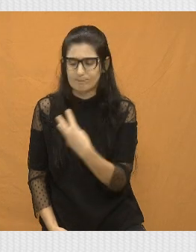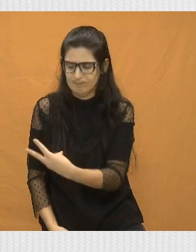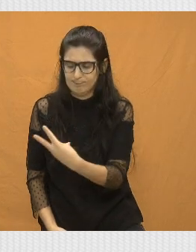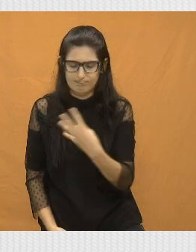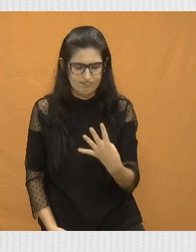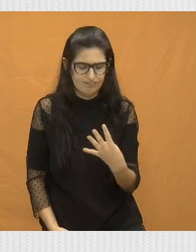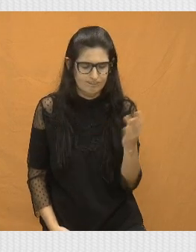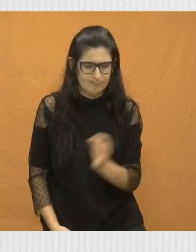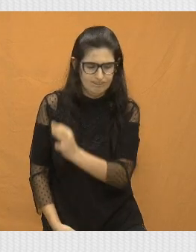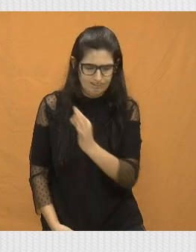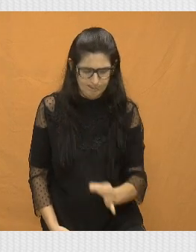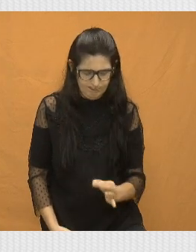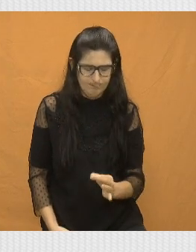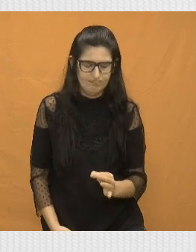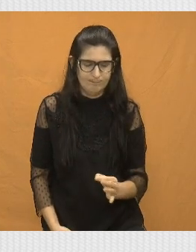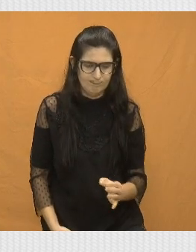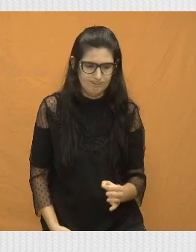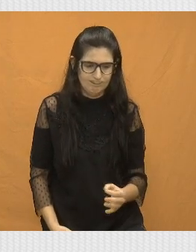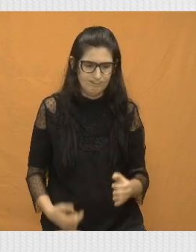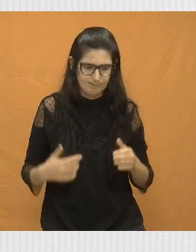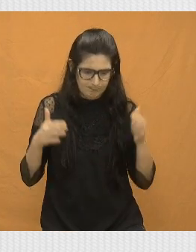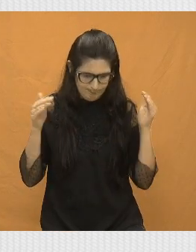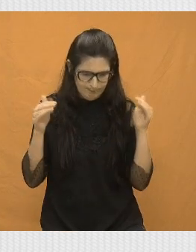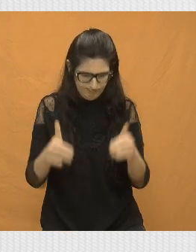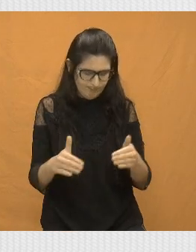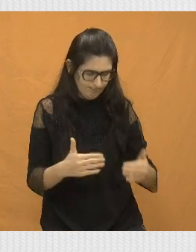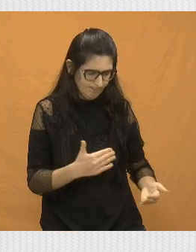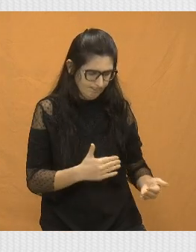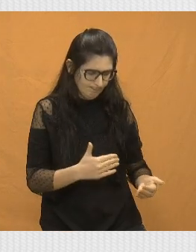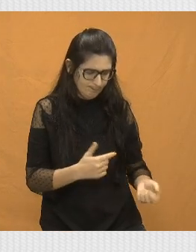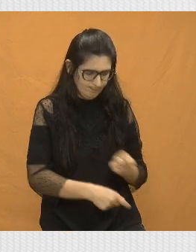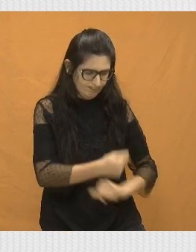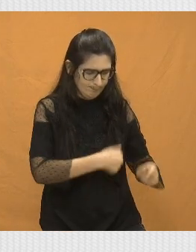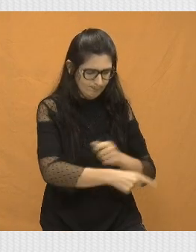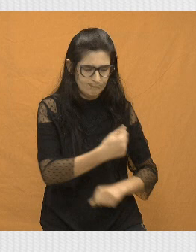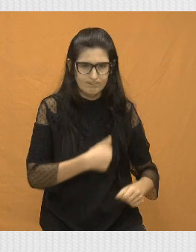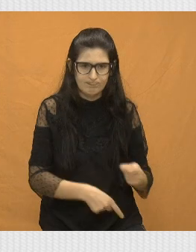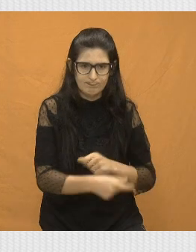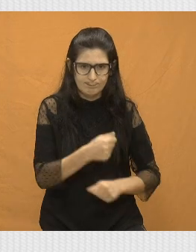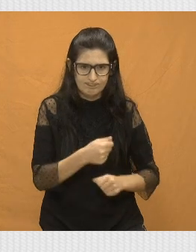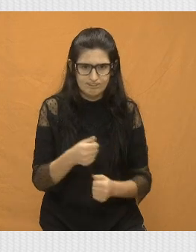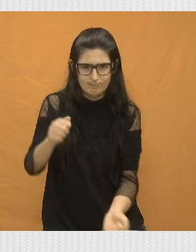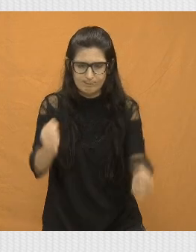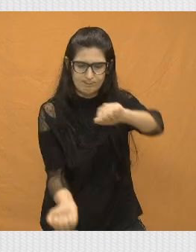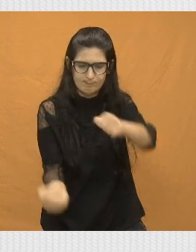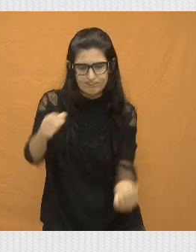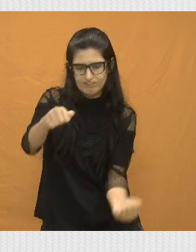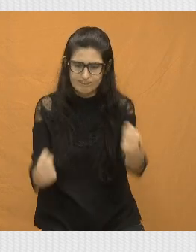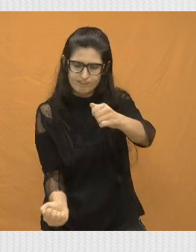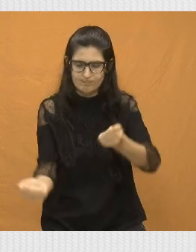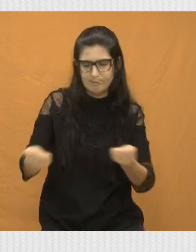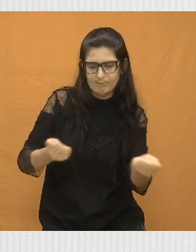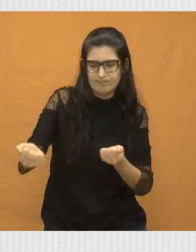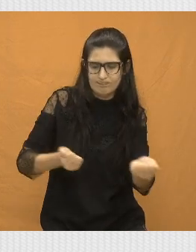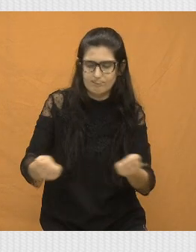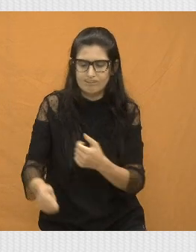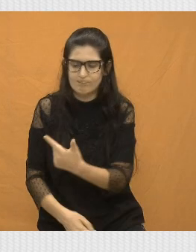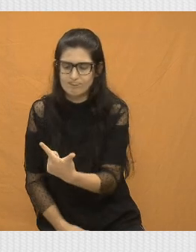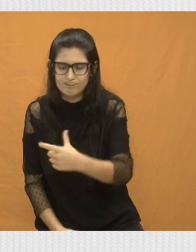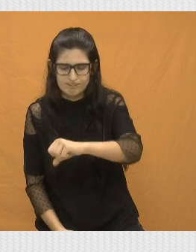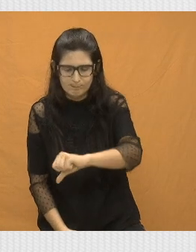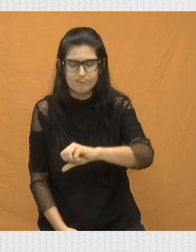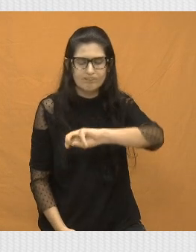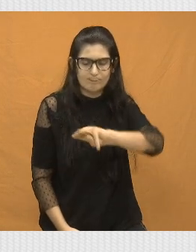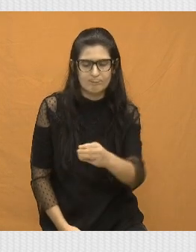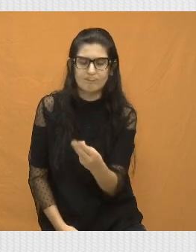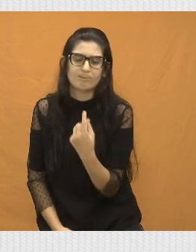pela meta orçamentária. IPVA, previsto para o ano 29 milhões